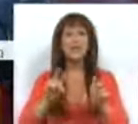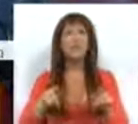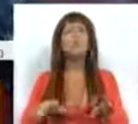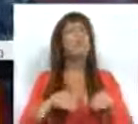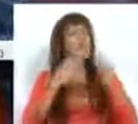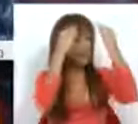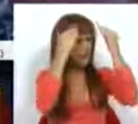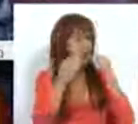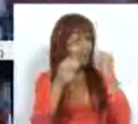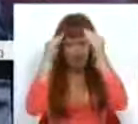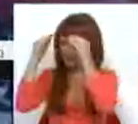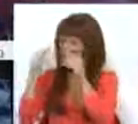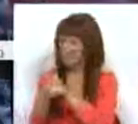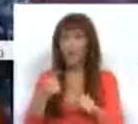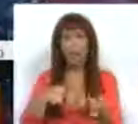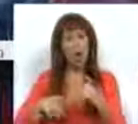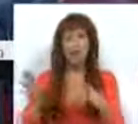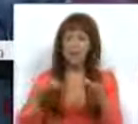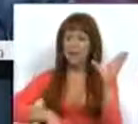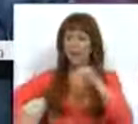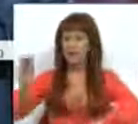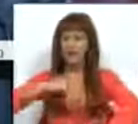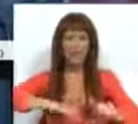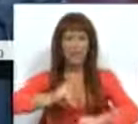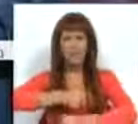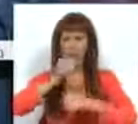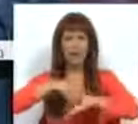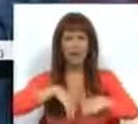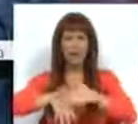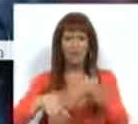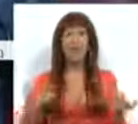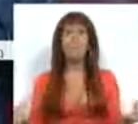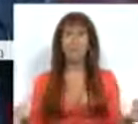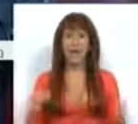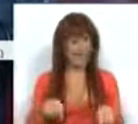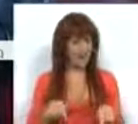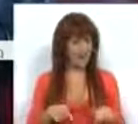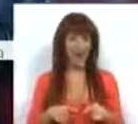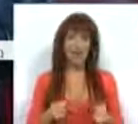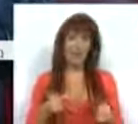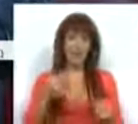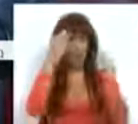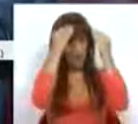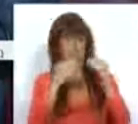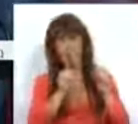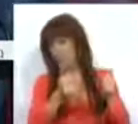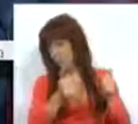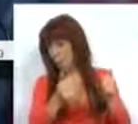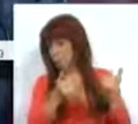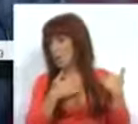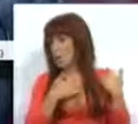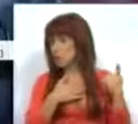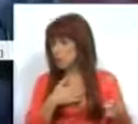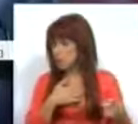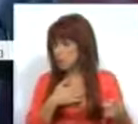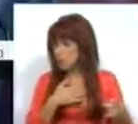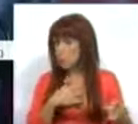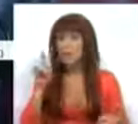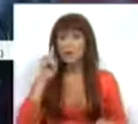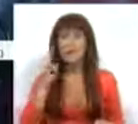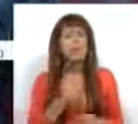colher sugestões, pois queremos sempre ir mais longe e fazer melhor, mas desde que estas sejam úteis, responsáveis